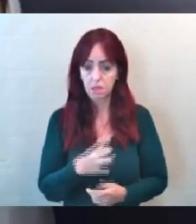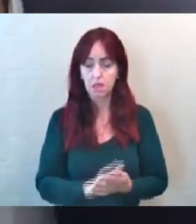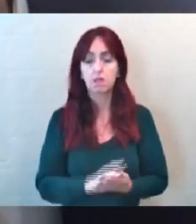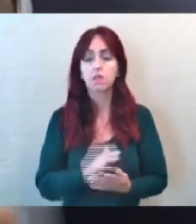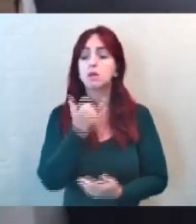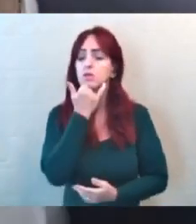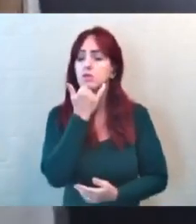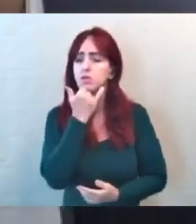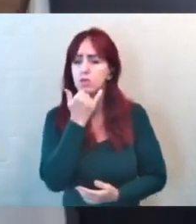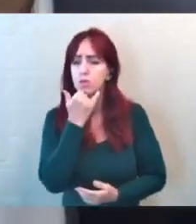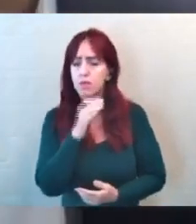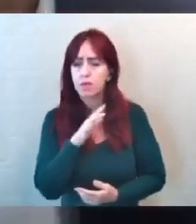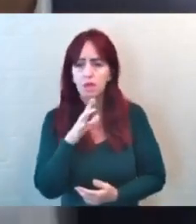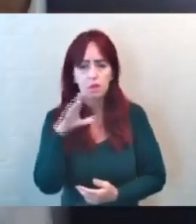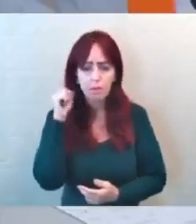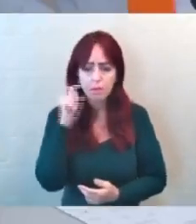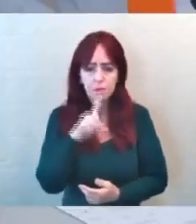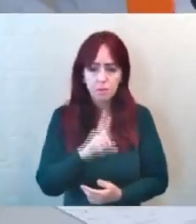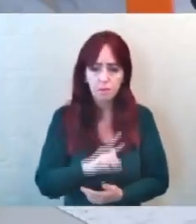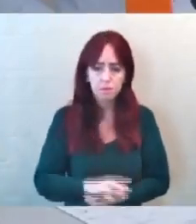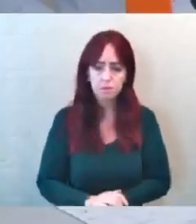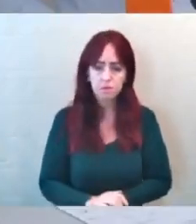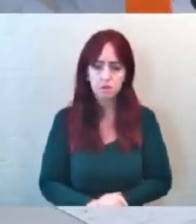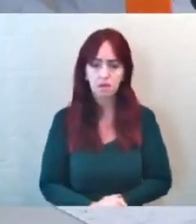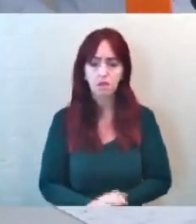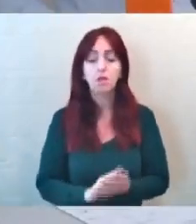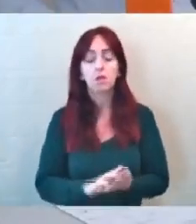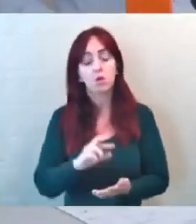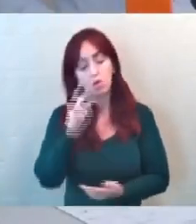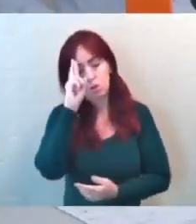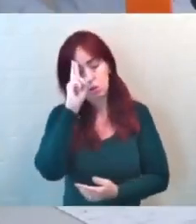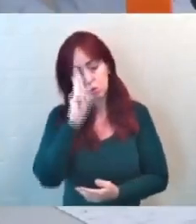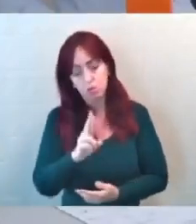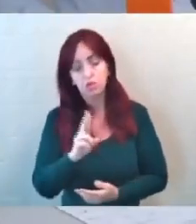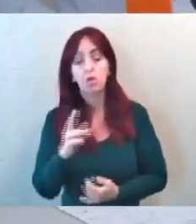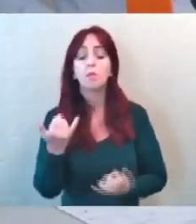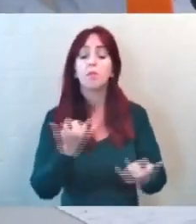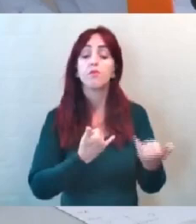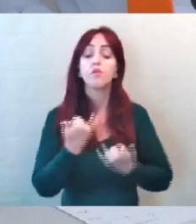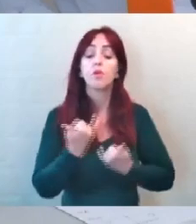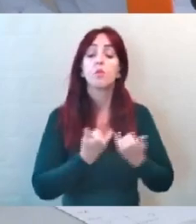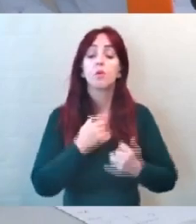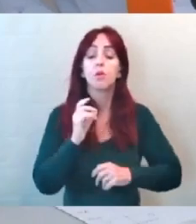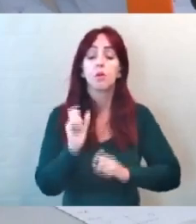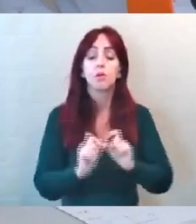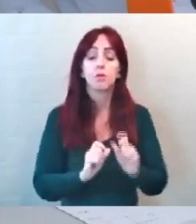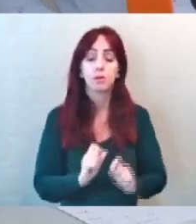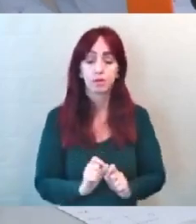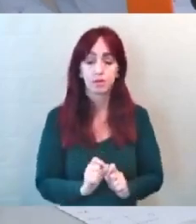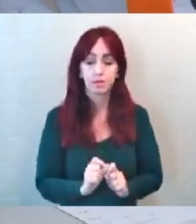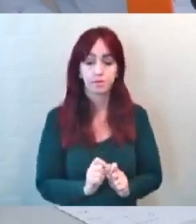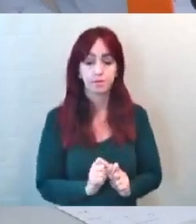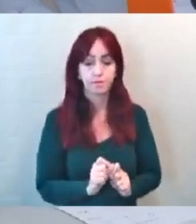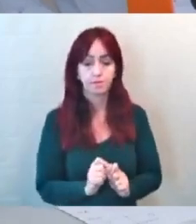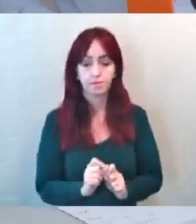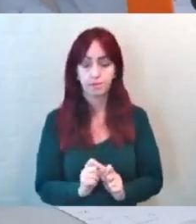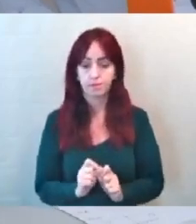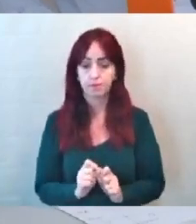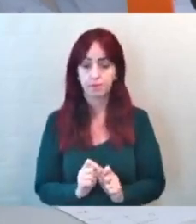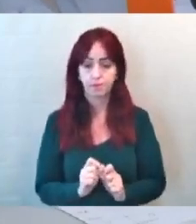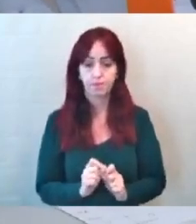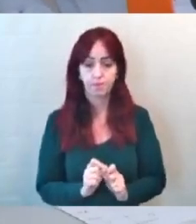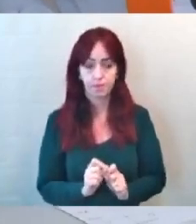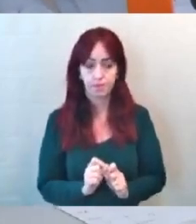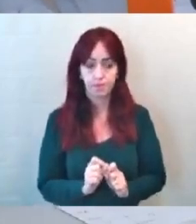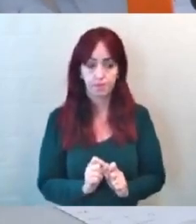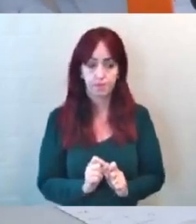Peço desculpas, vereadora, não ouvi a pergunta toda. O senhor informou que tudo indica que ainda existem algumas questões